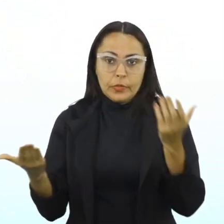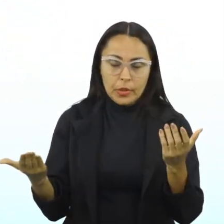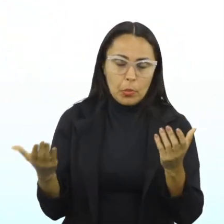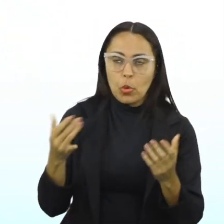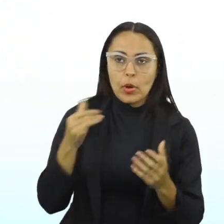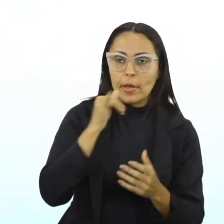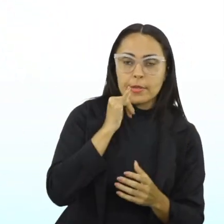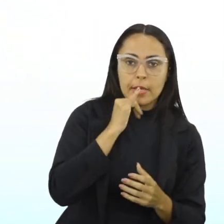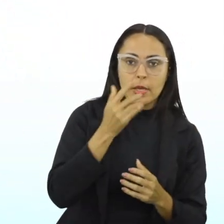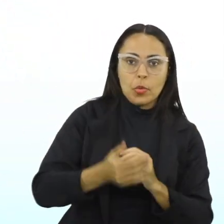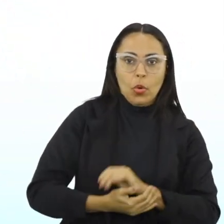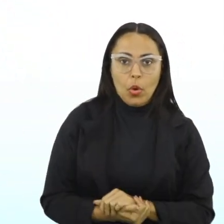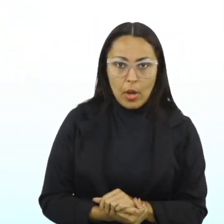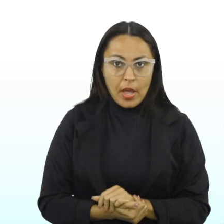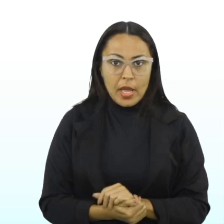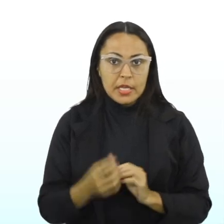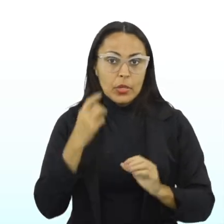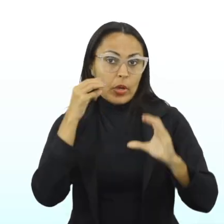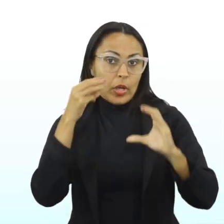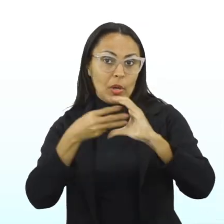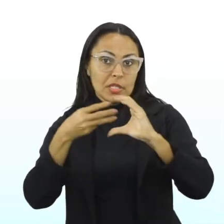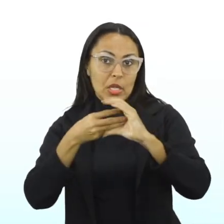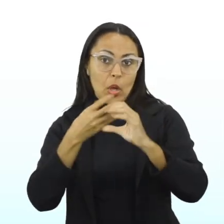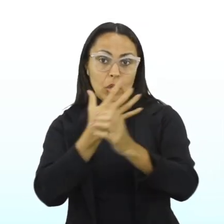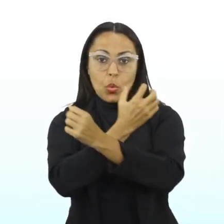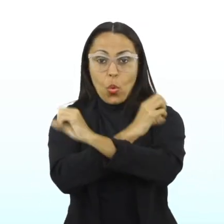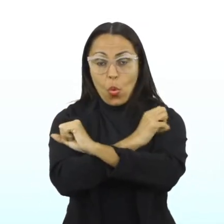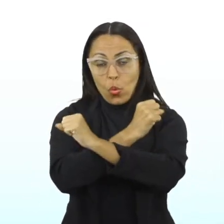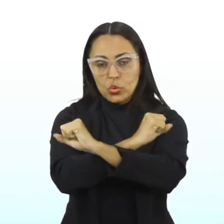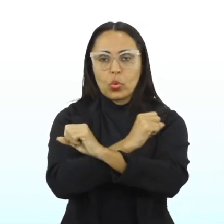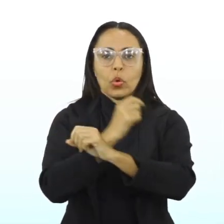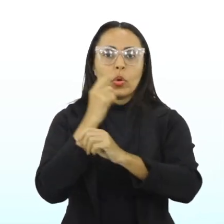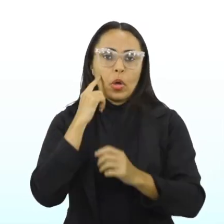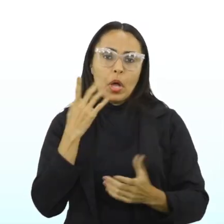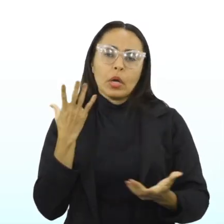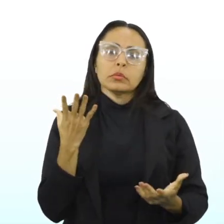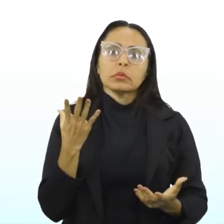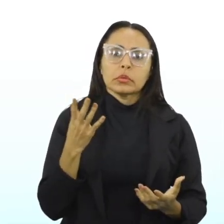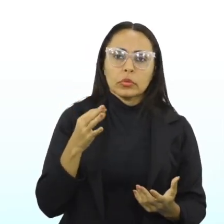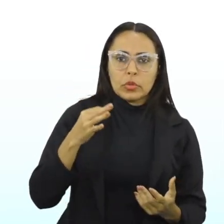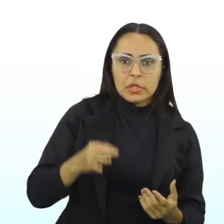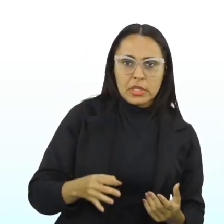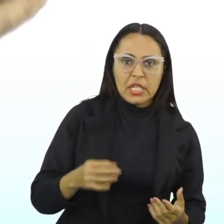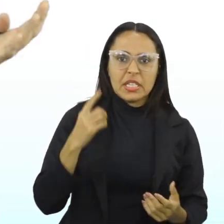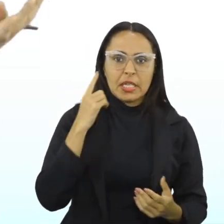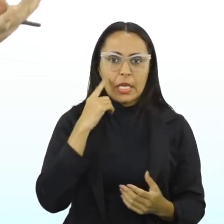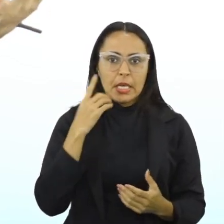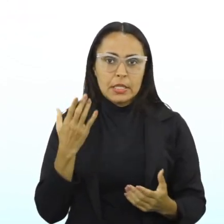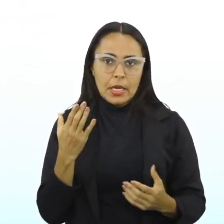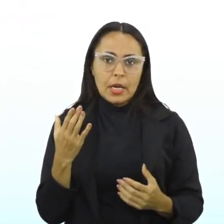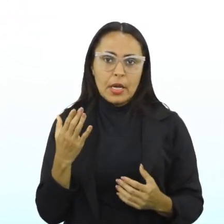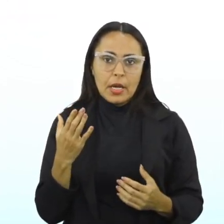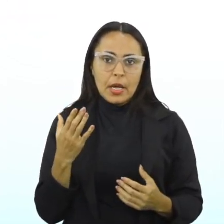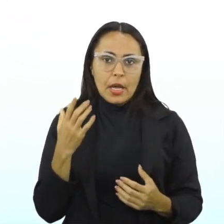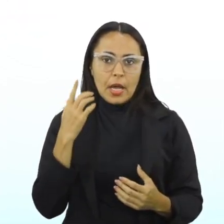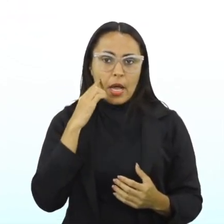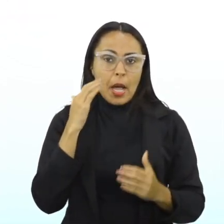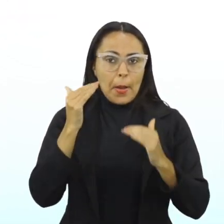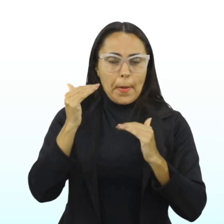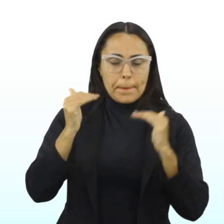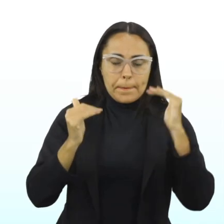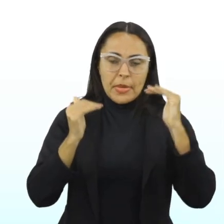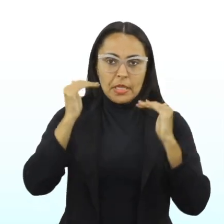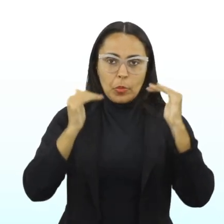osteócito. Um osteócito é uma célula do osso. Com certeza o metabolismo dela é muito menor do que o do neurônio. Como